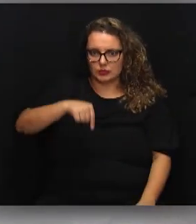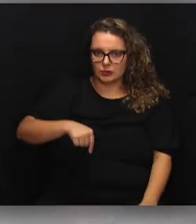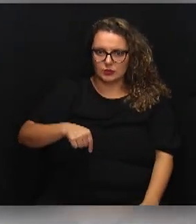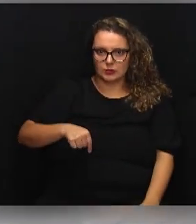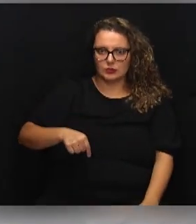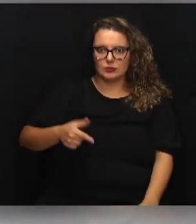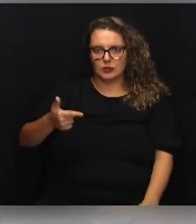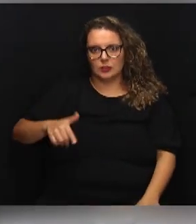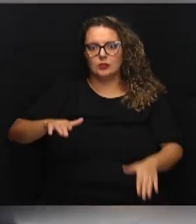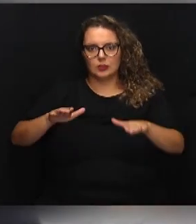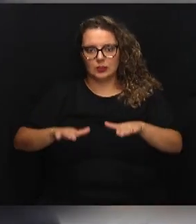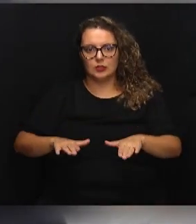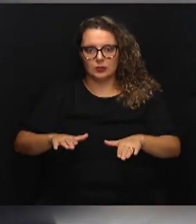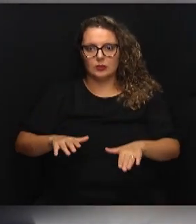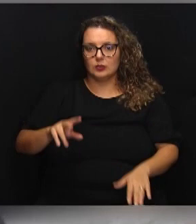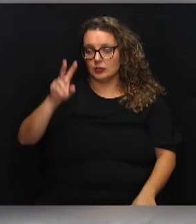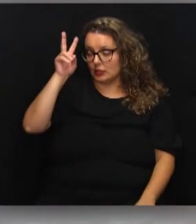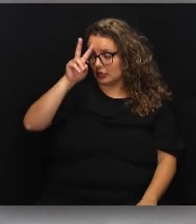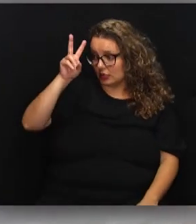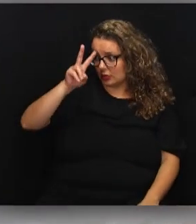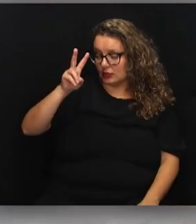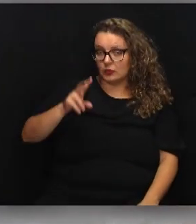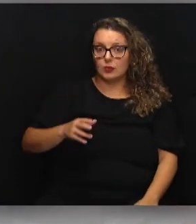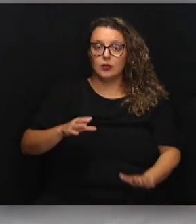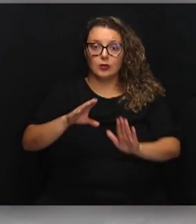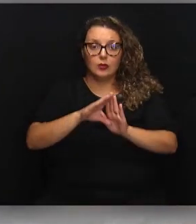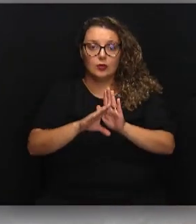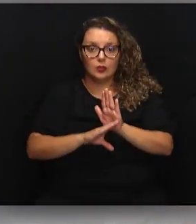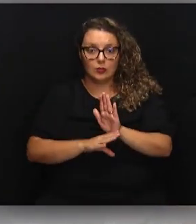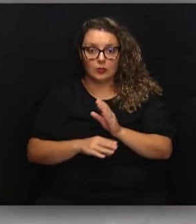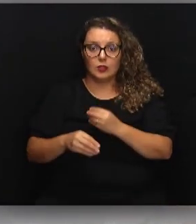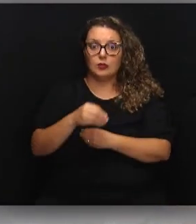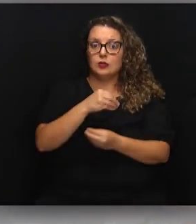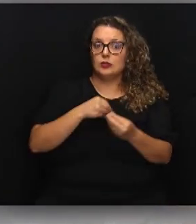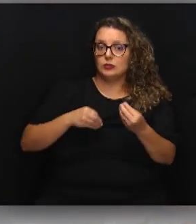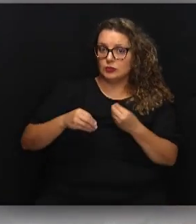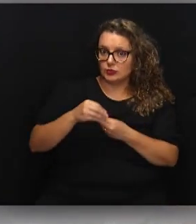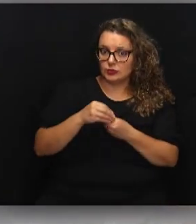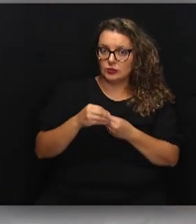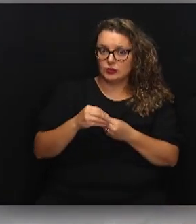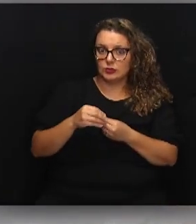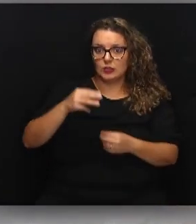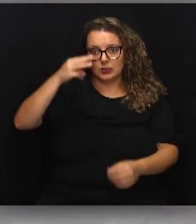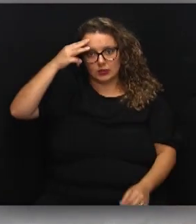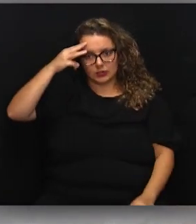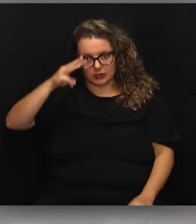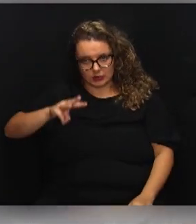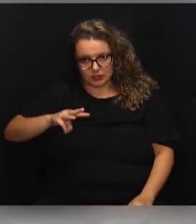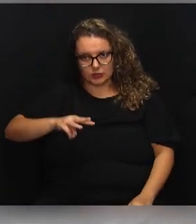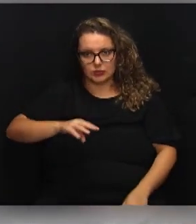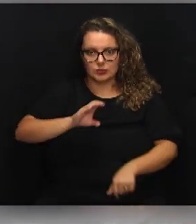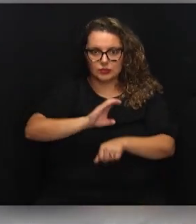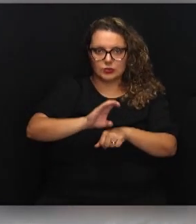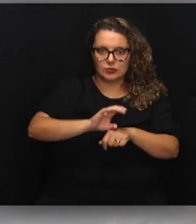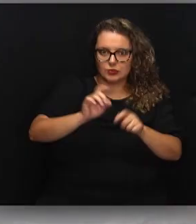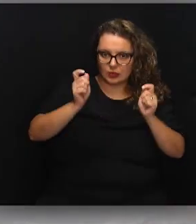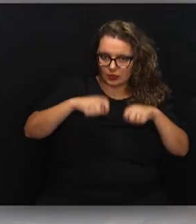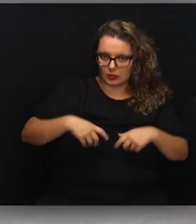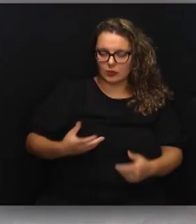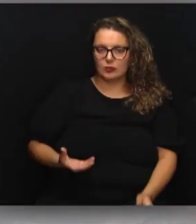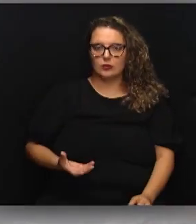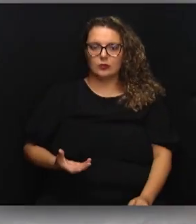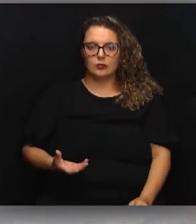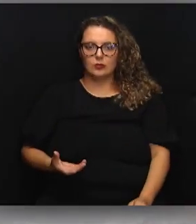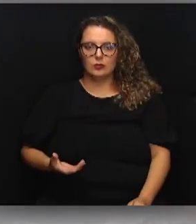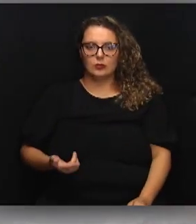desses jovens aqui. Lembrando que o programa envolve 3 dias de capacitação, quer dizer, eles vão estar